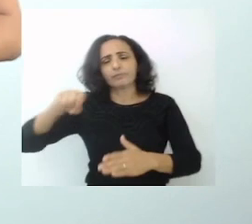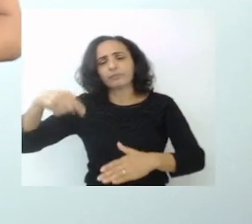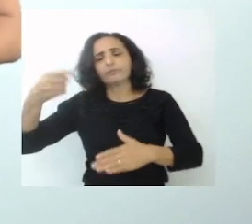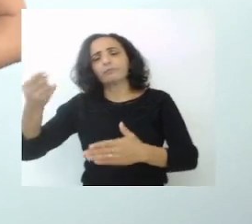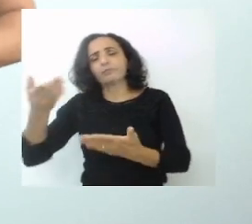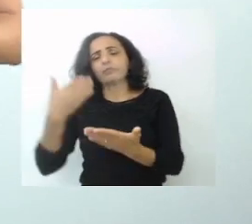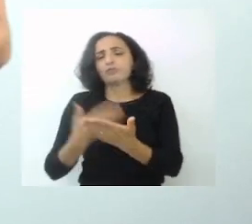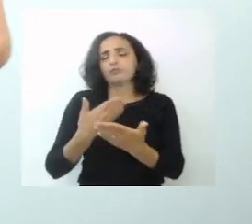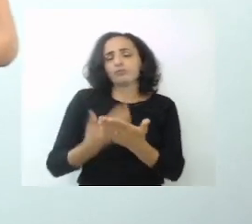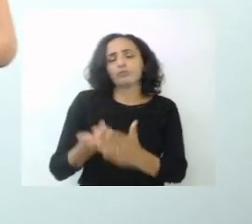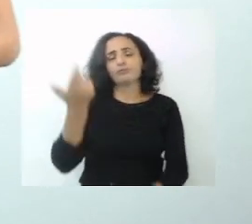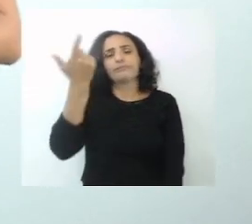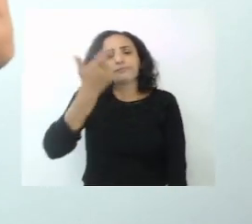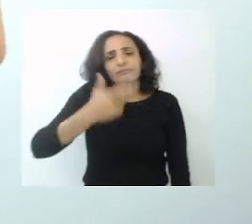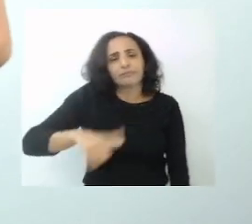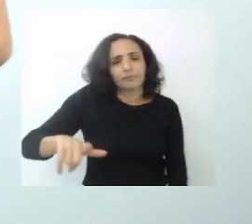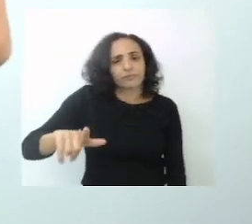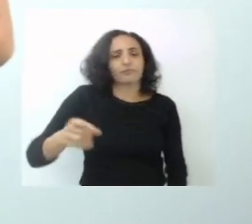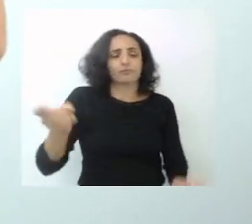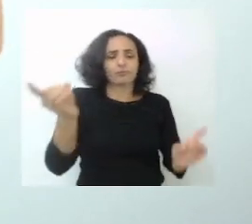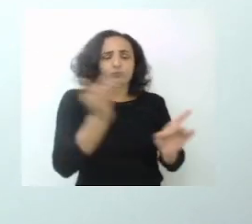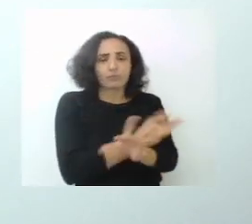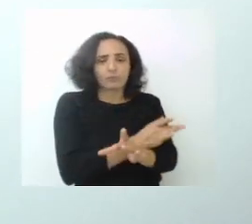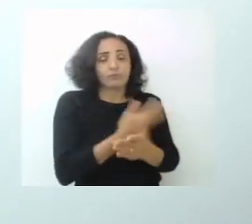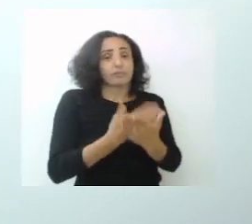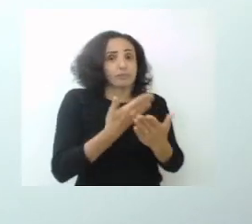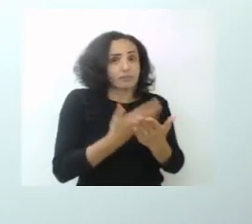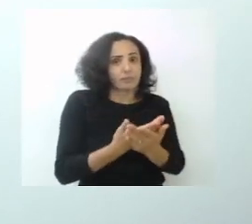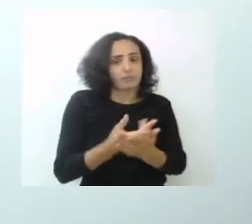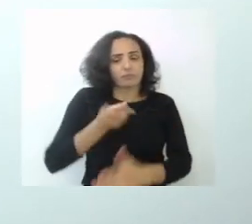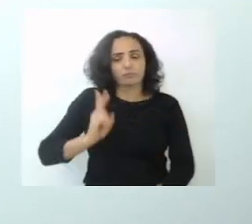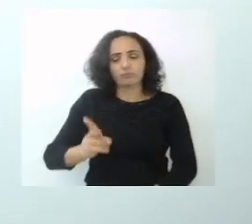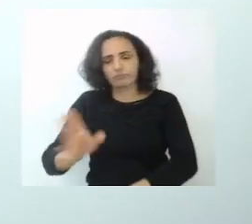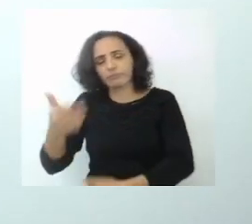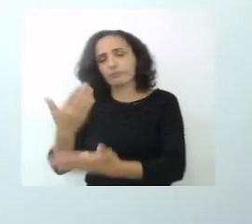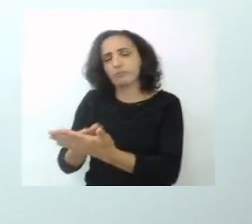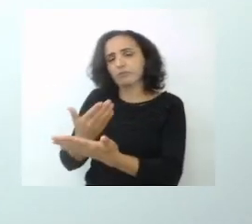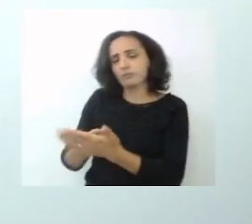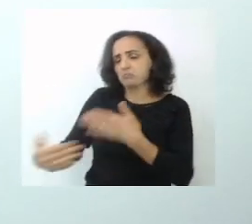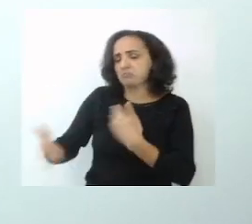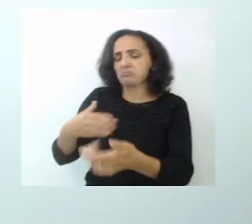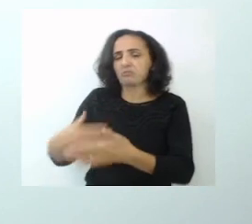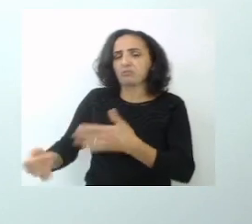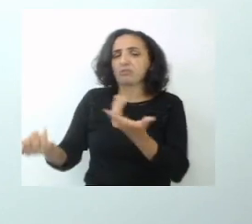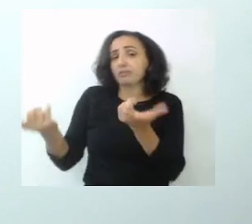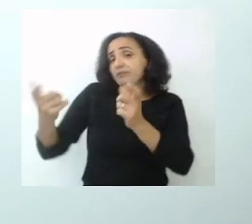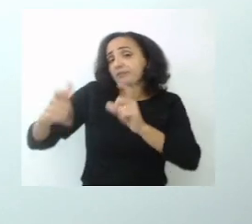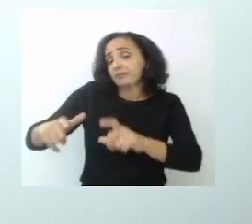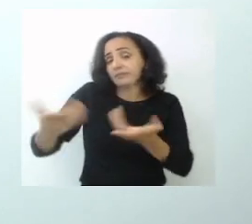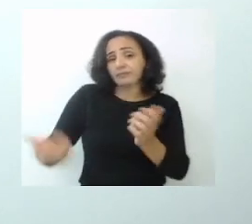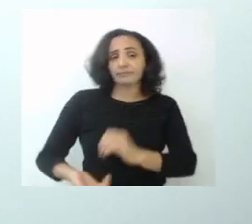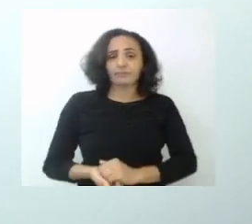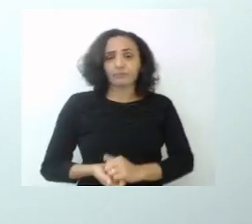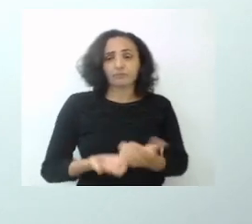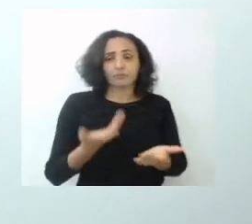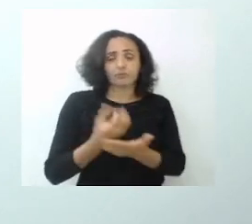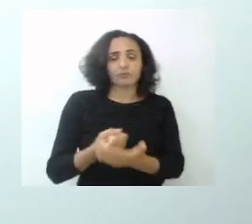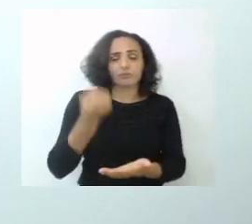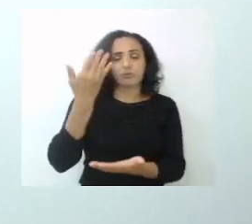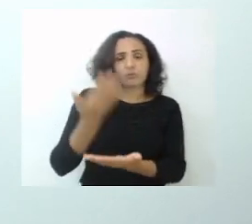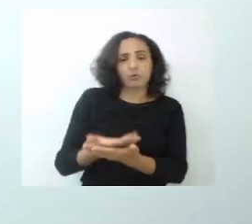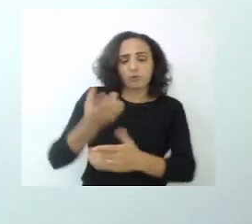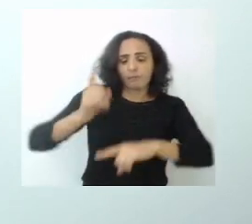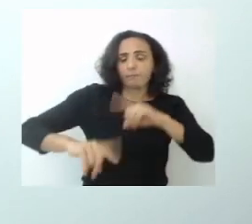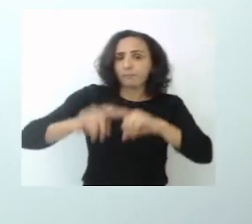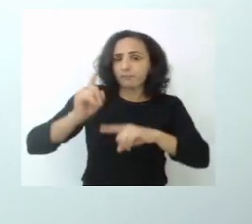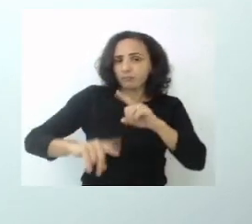em outro momento, após a aula, fazer exercício, vai estar disponível aí. Se você quiser ouvir também a explicação do conteúdo